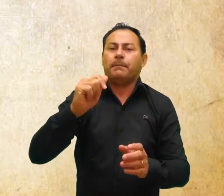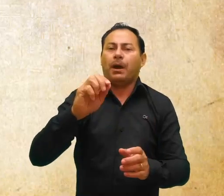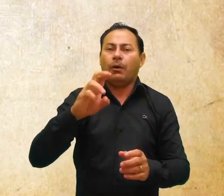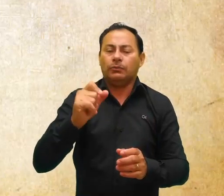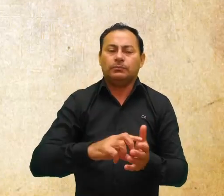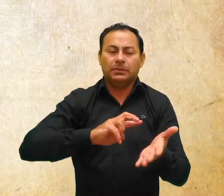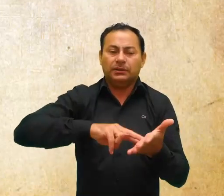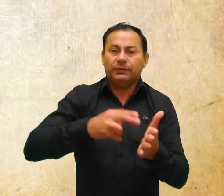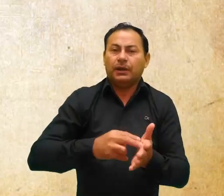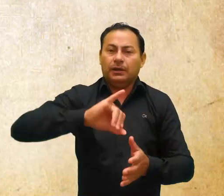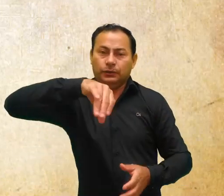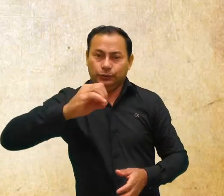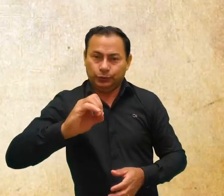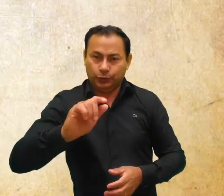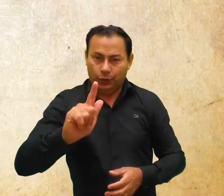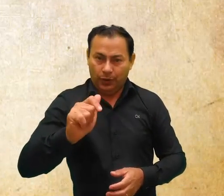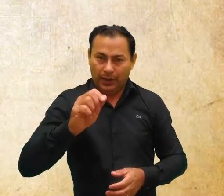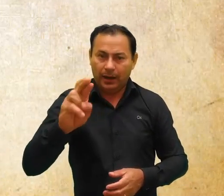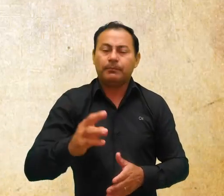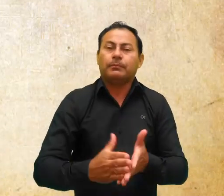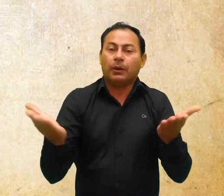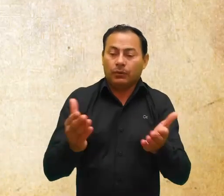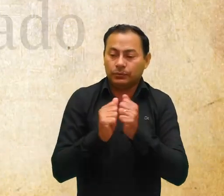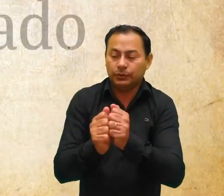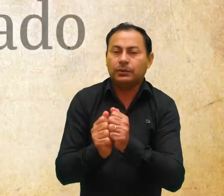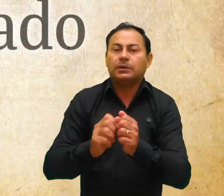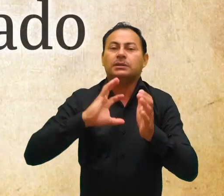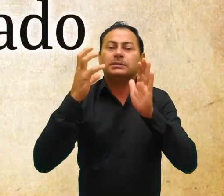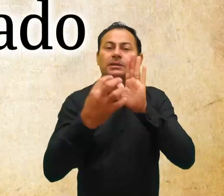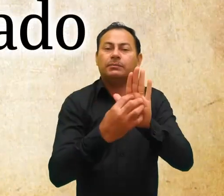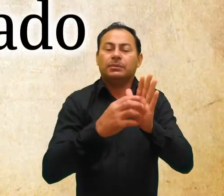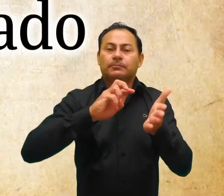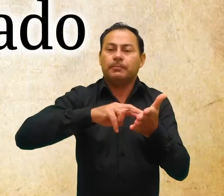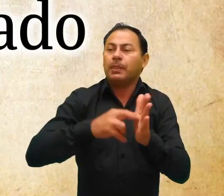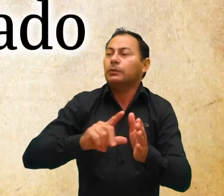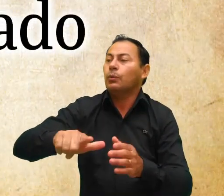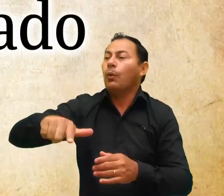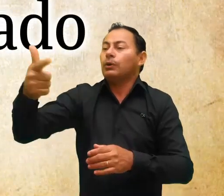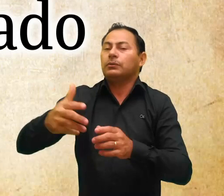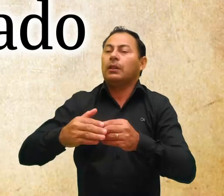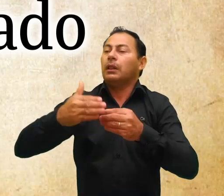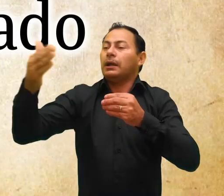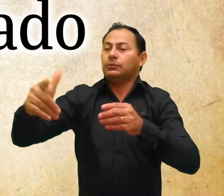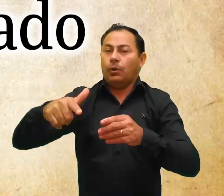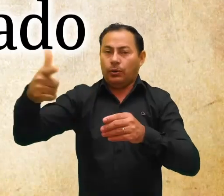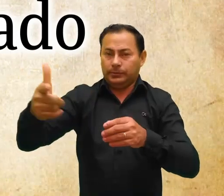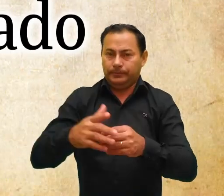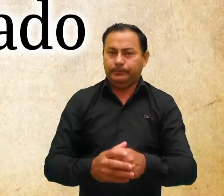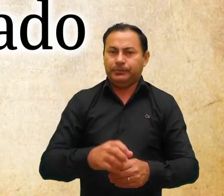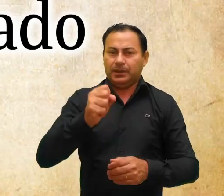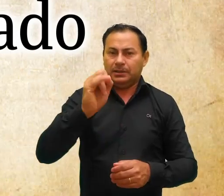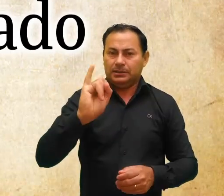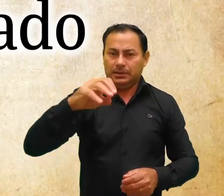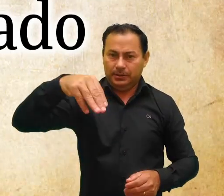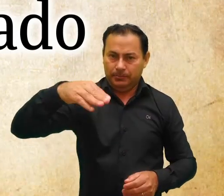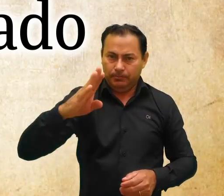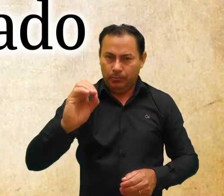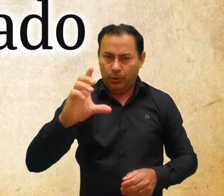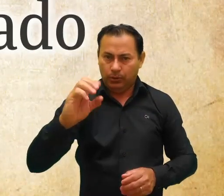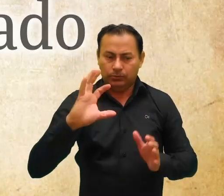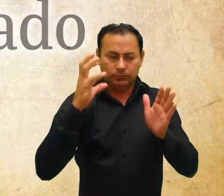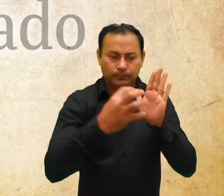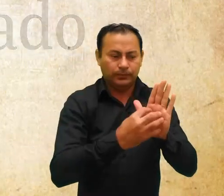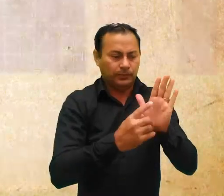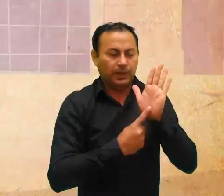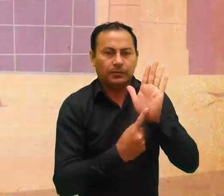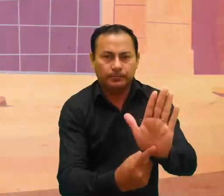que significa jogar. Só que agora vem acompanhada por um símbolo que significa do outro lado. Com o símbolo você tem